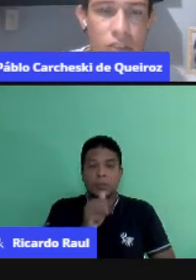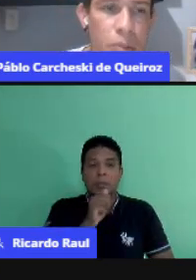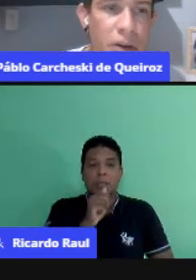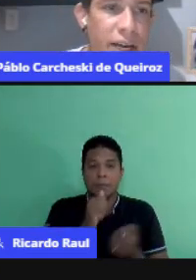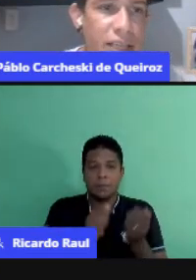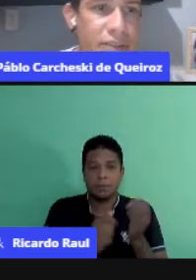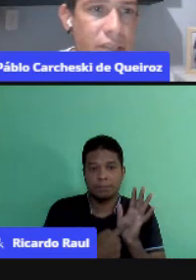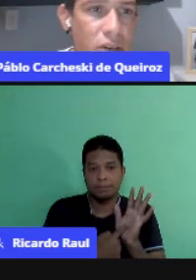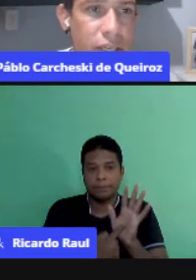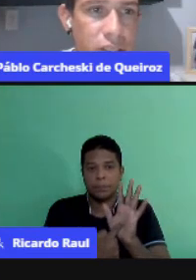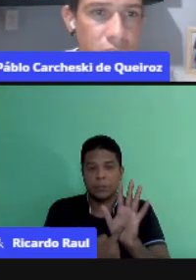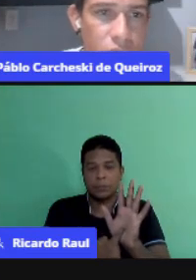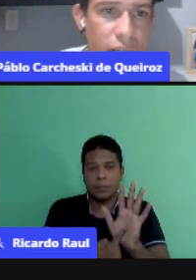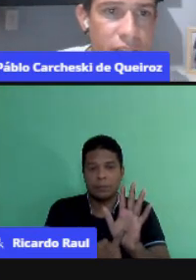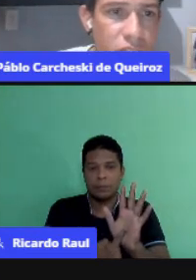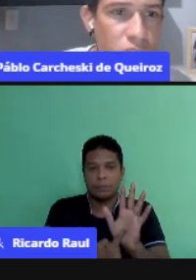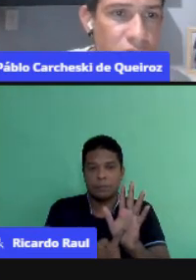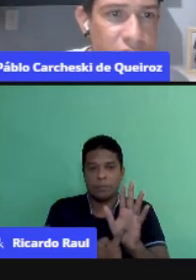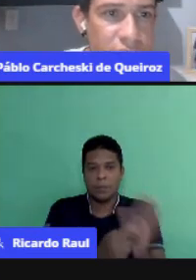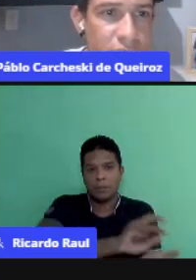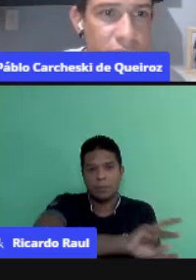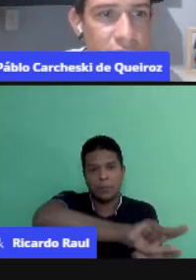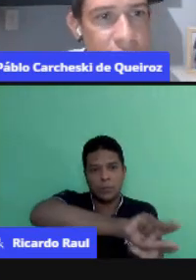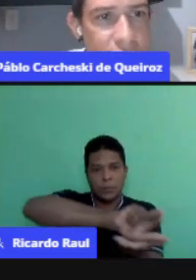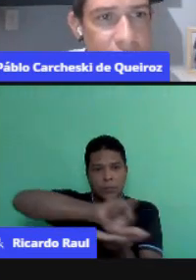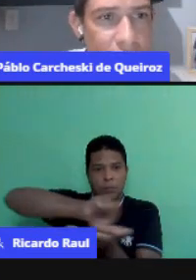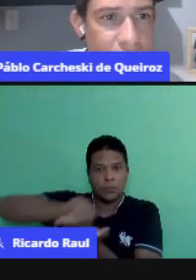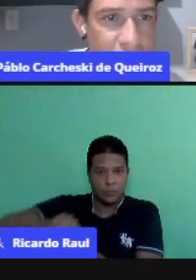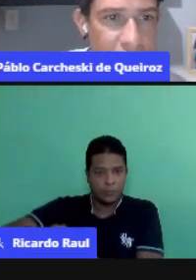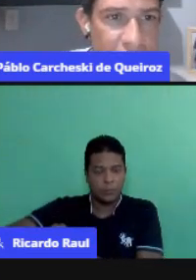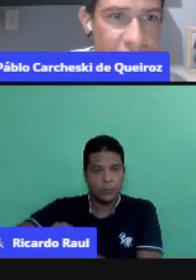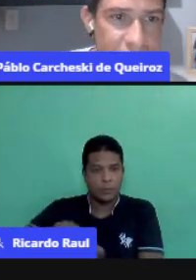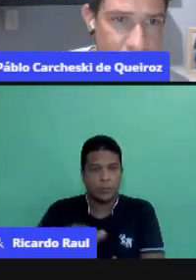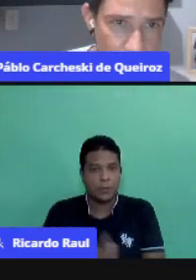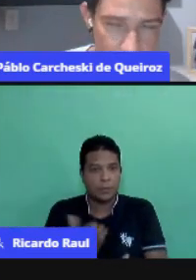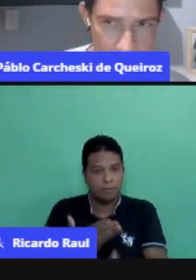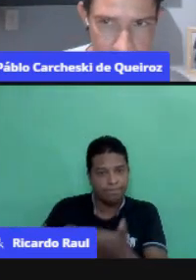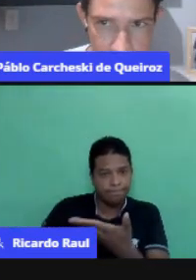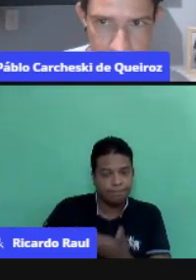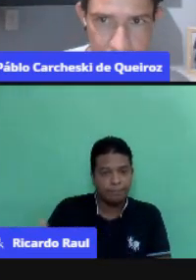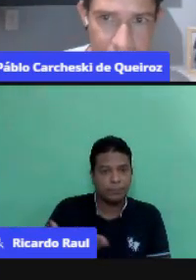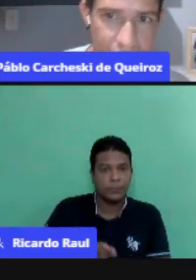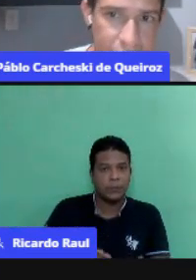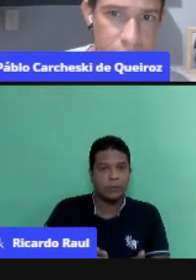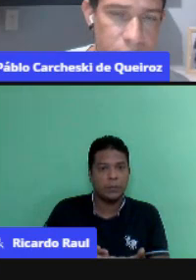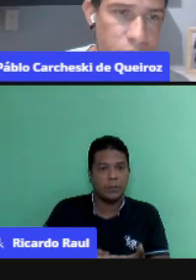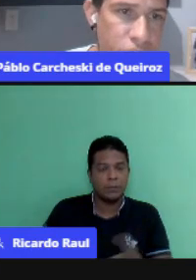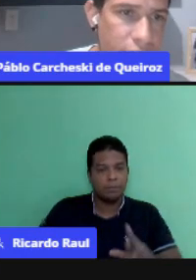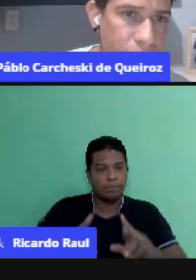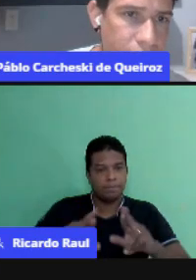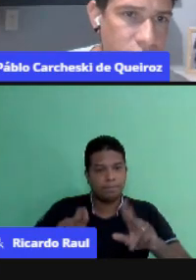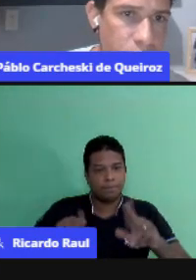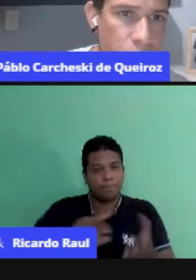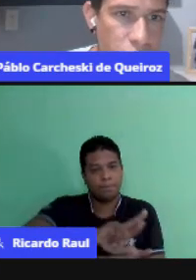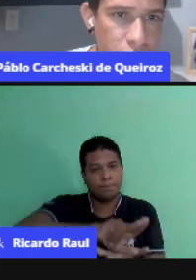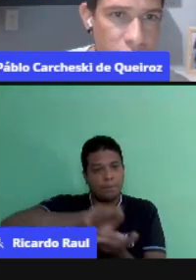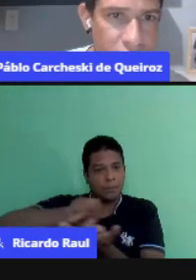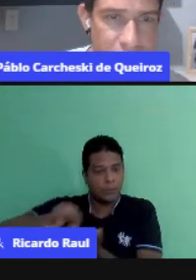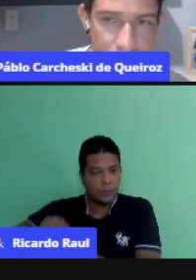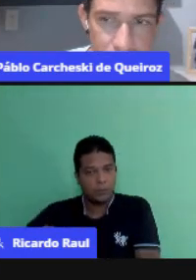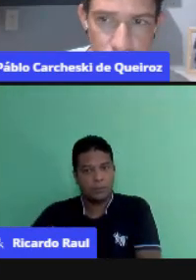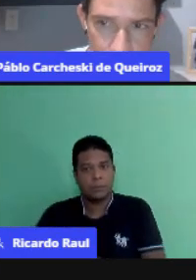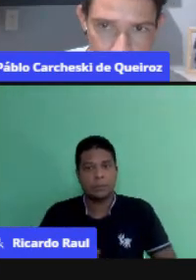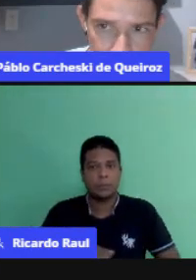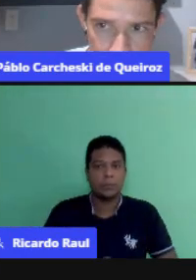vocês, sobre a variação, né? Então, a relação entre 2 grandezas e se essa relação, essa variação, ela é diretamente,